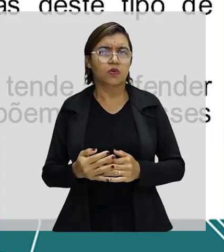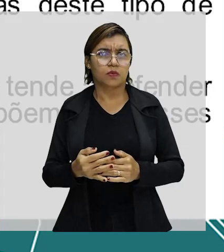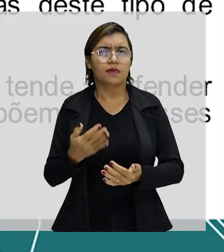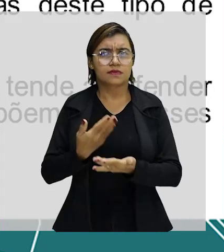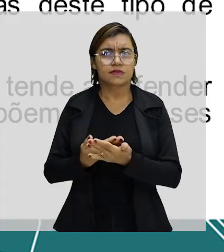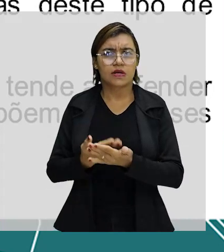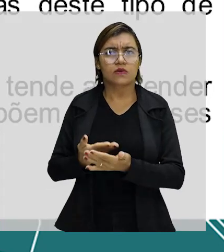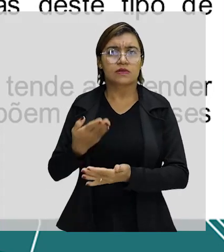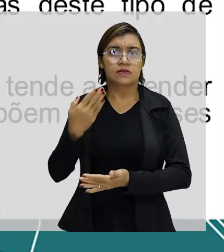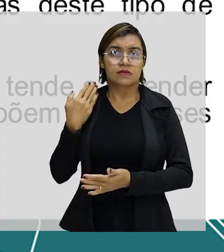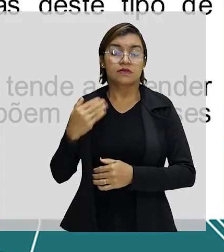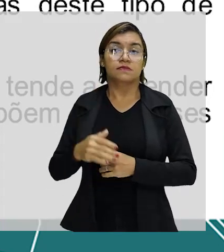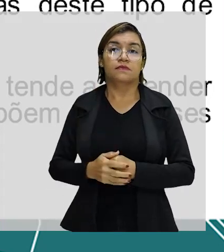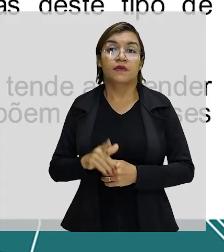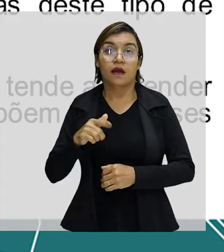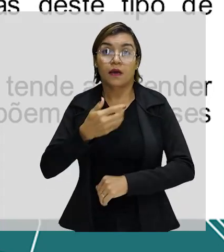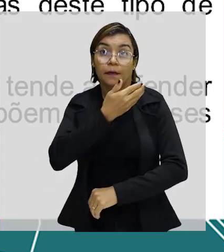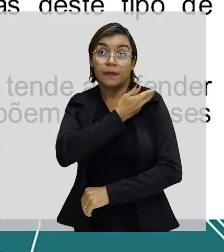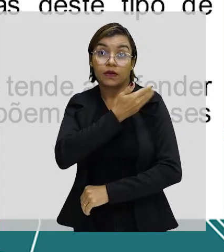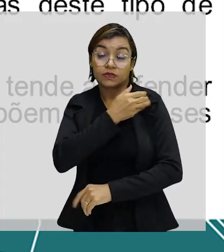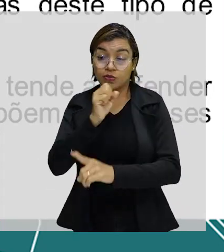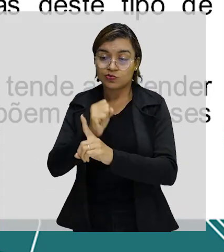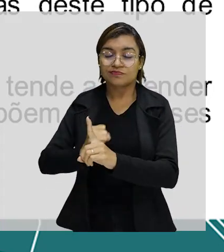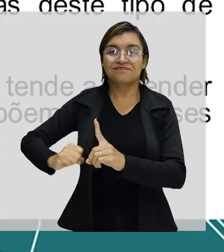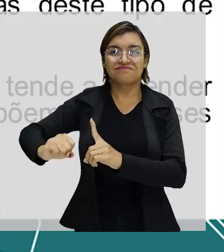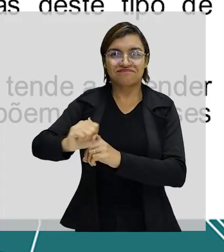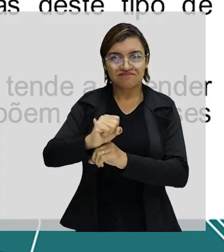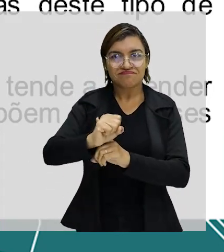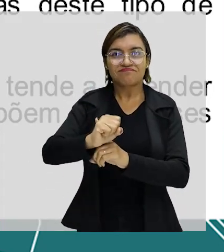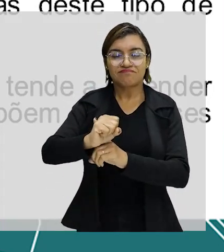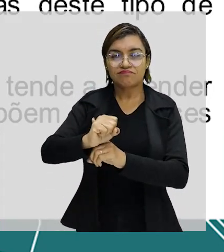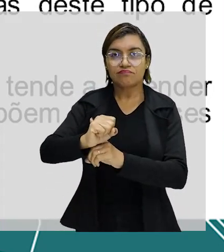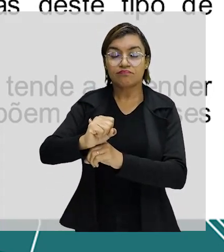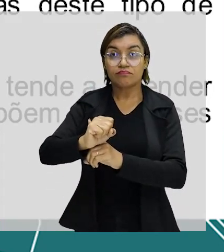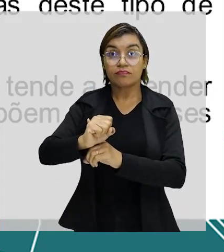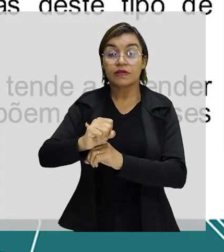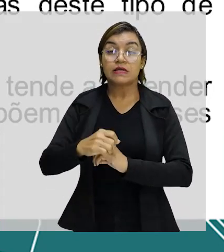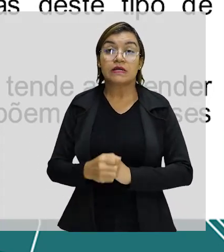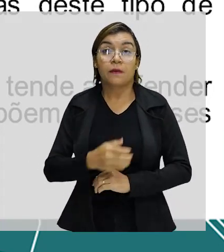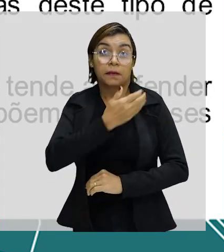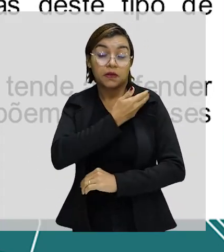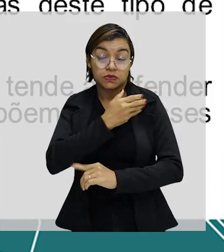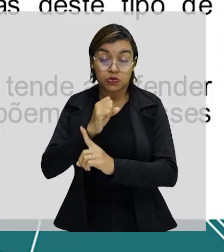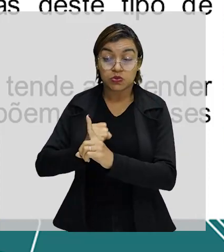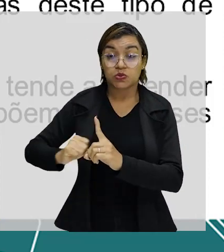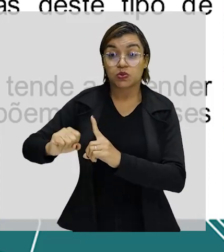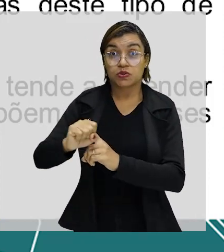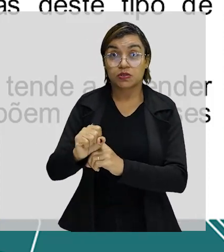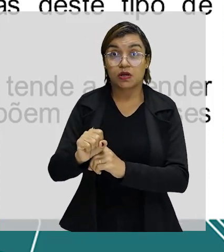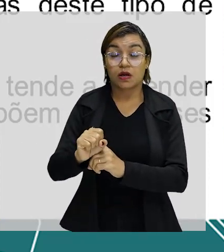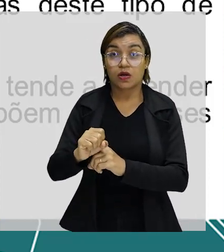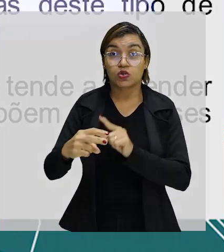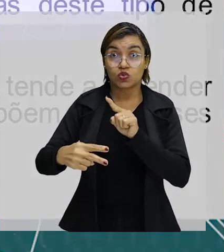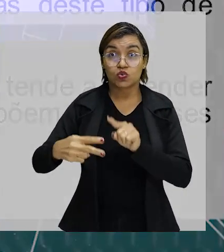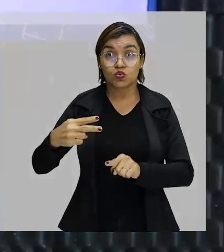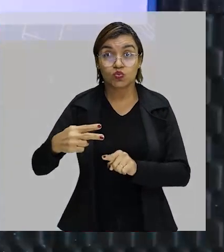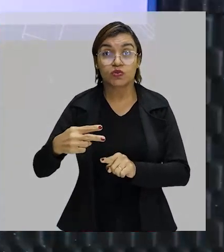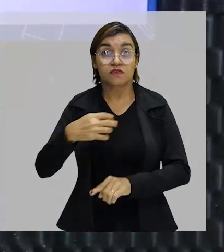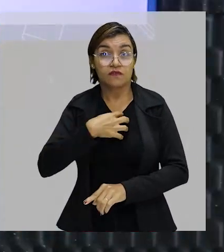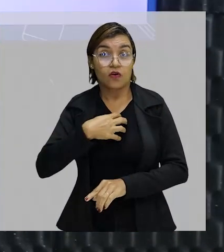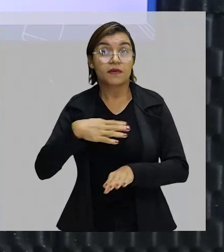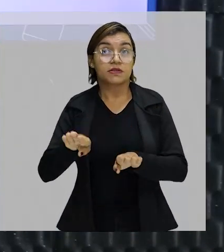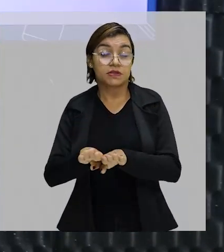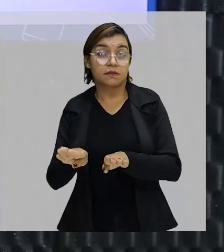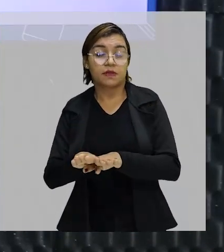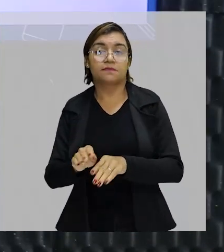aulas anteriores, é o preconceito social. O preconceito social ele pode ser chamado de duas outras maneiras. Ele